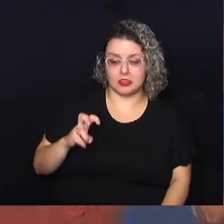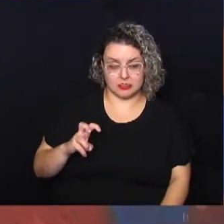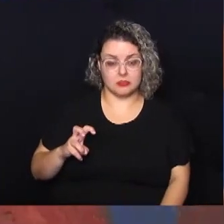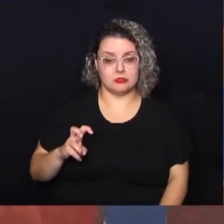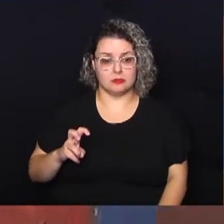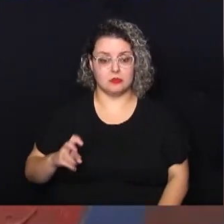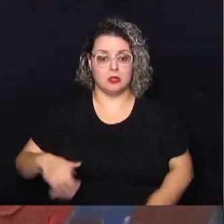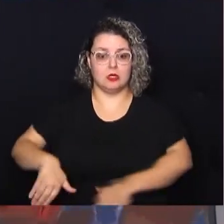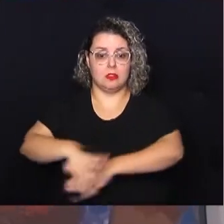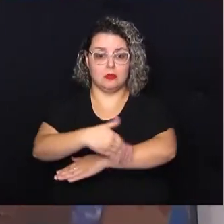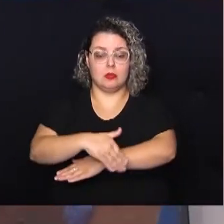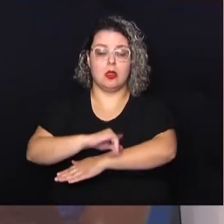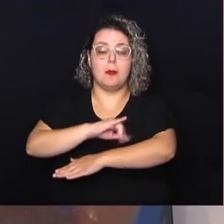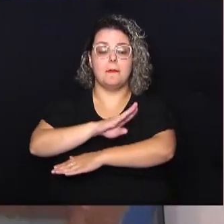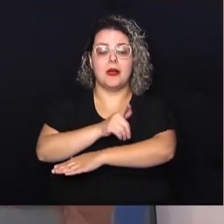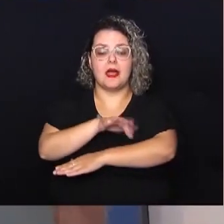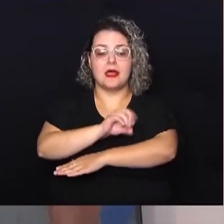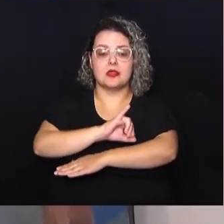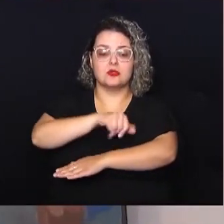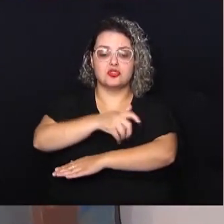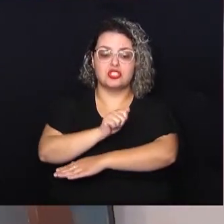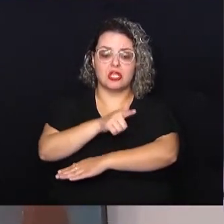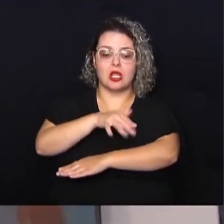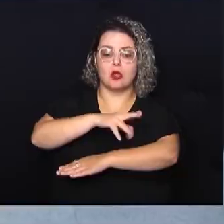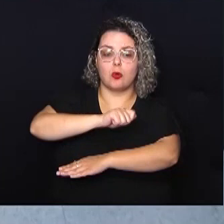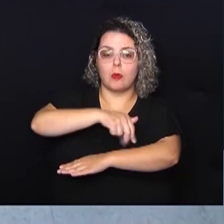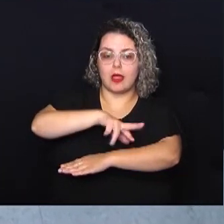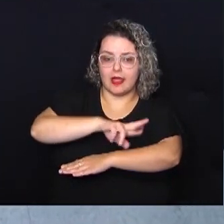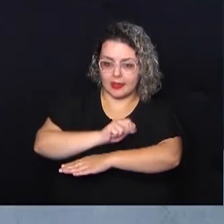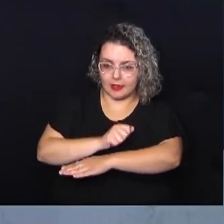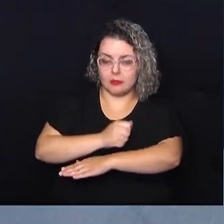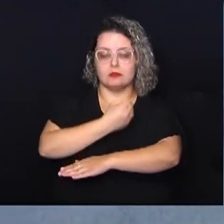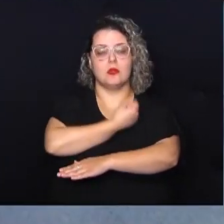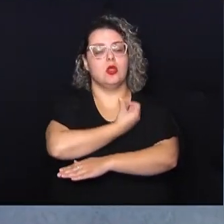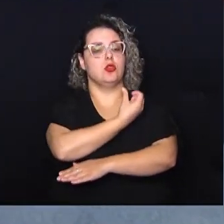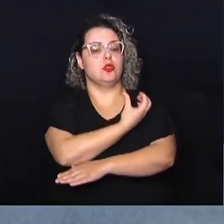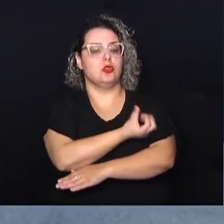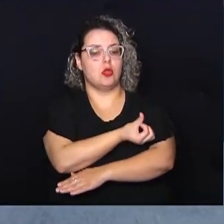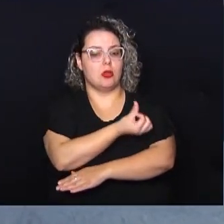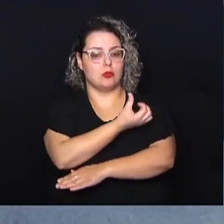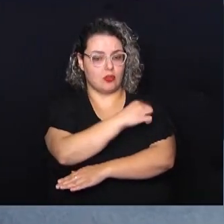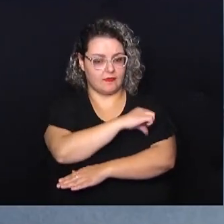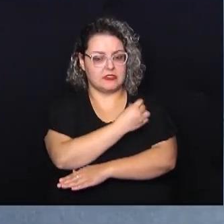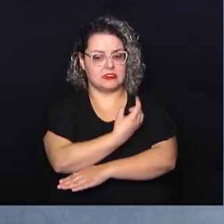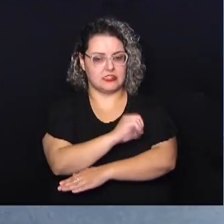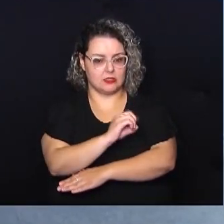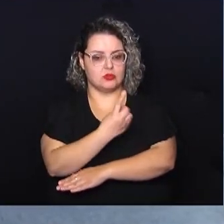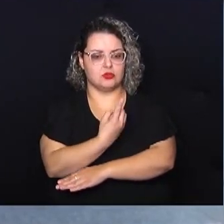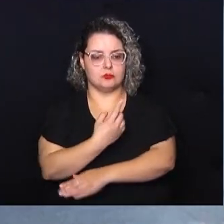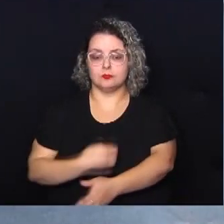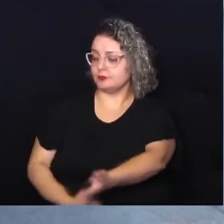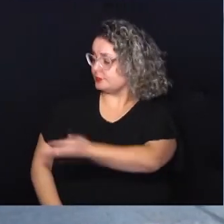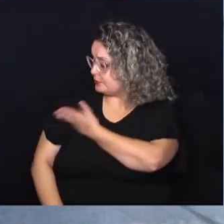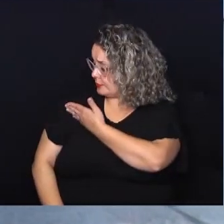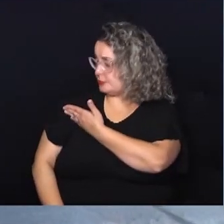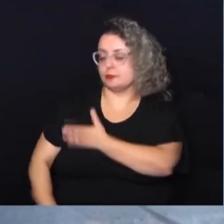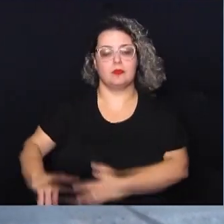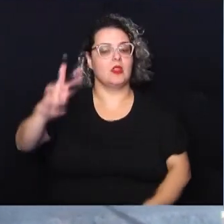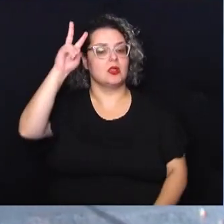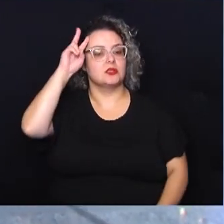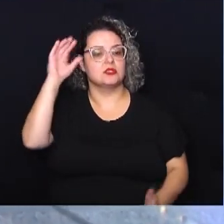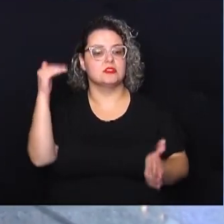fica na Rua Barão de Jaguara, 901, no primeiro andar. A mostra pode ser conferida de segunda a sexta-feira,